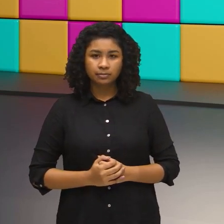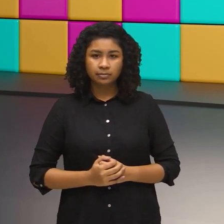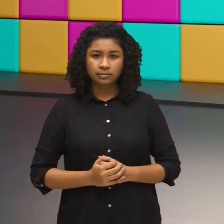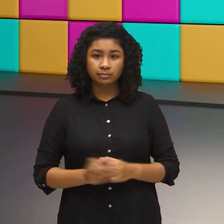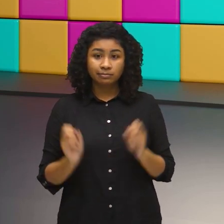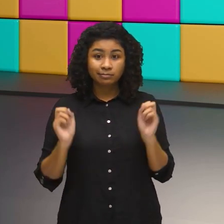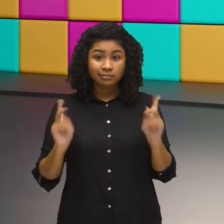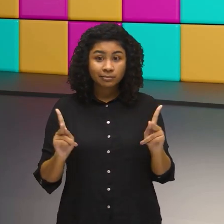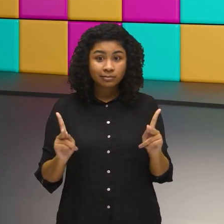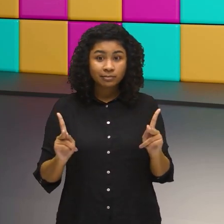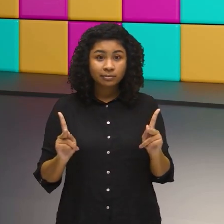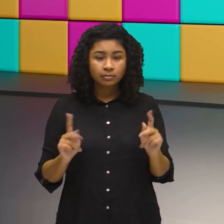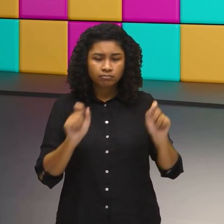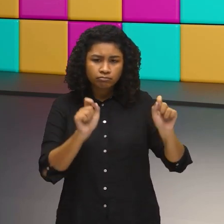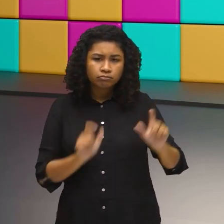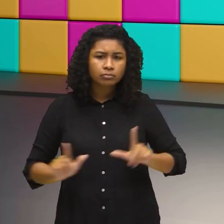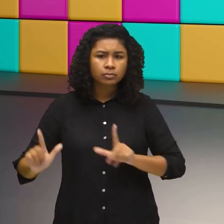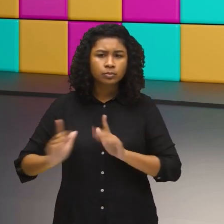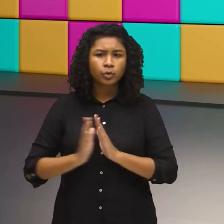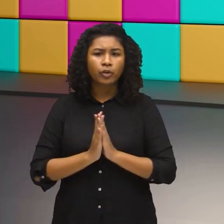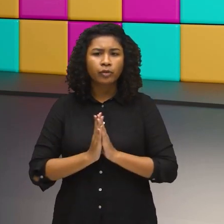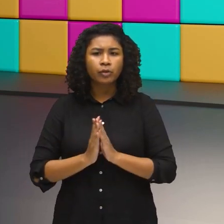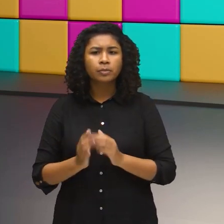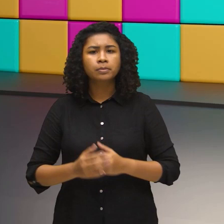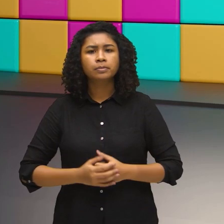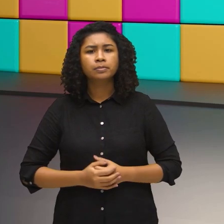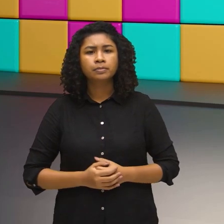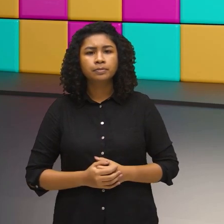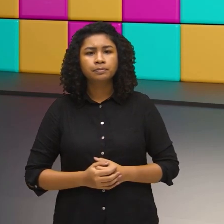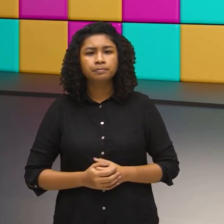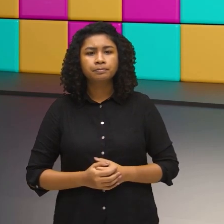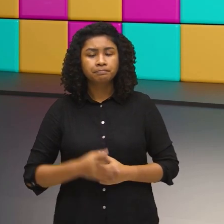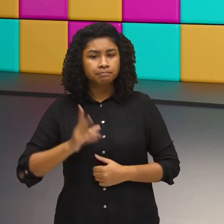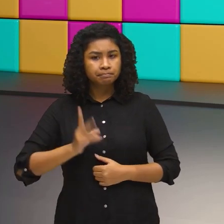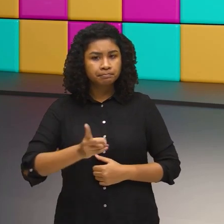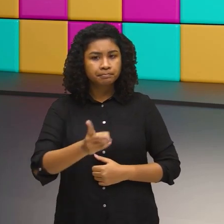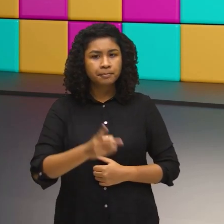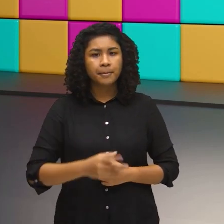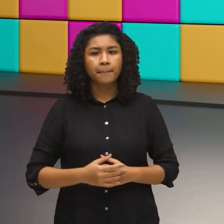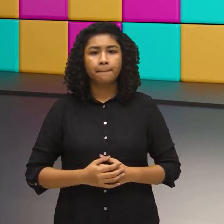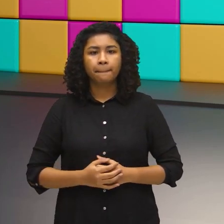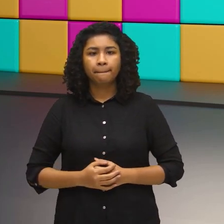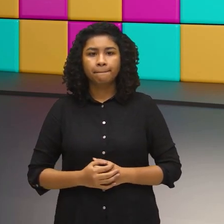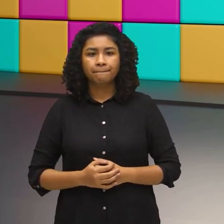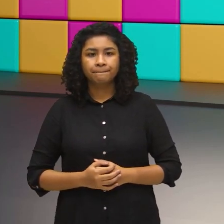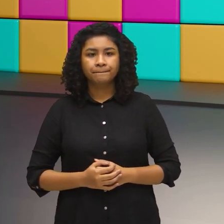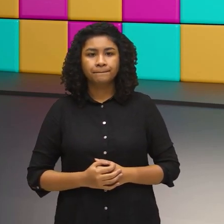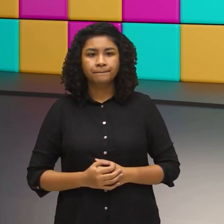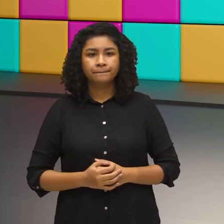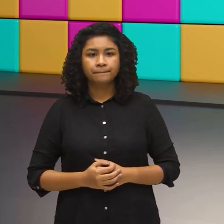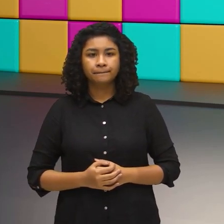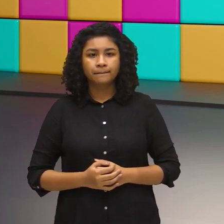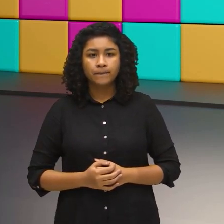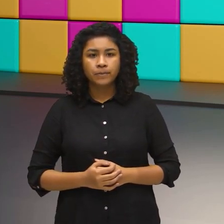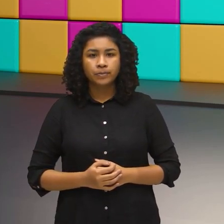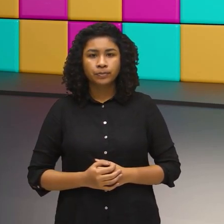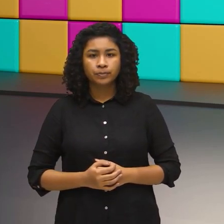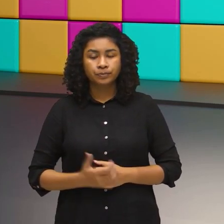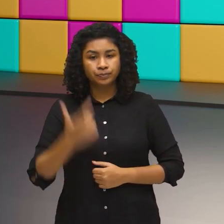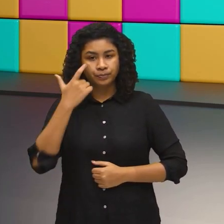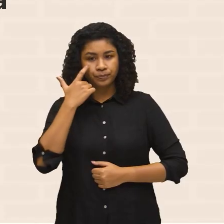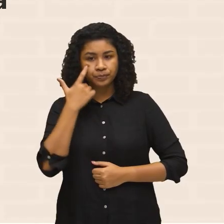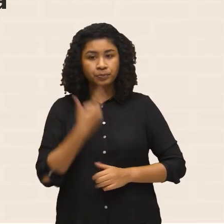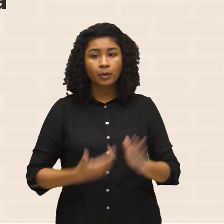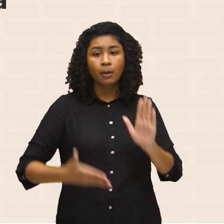Pode passar. Vamos lá. Olha, aqui a proposta é